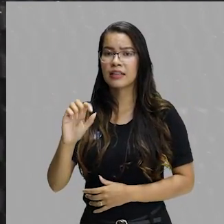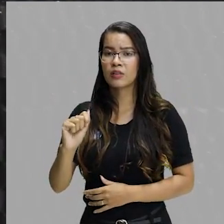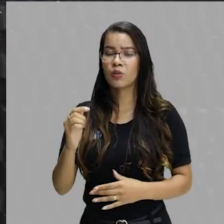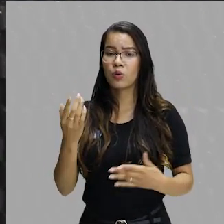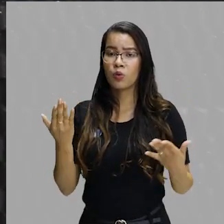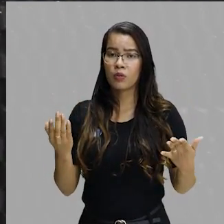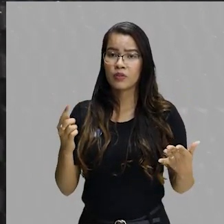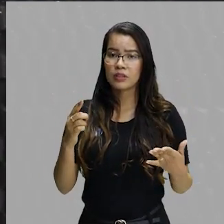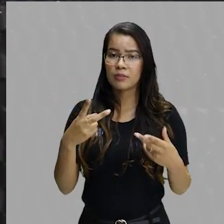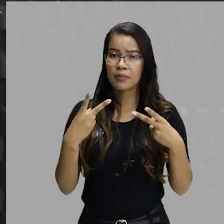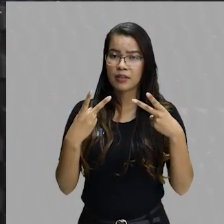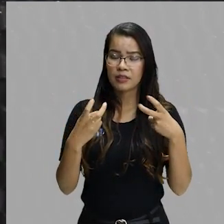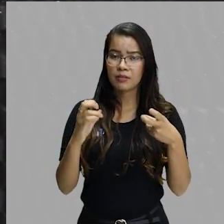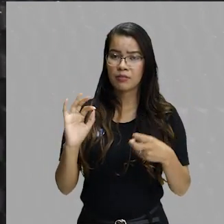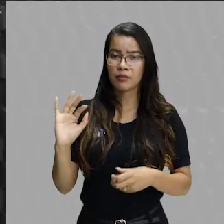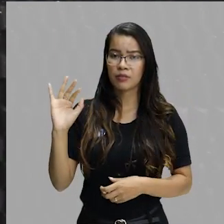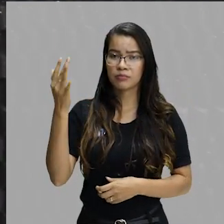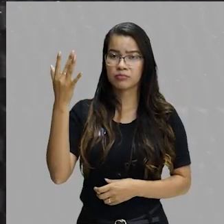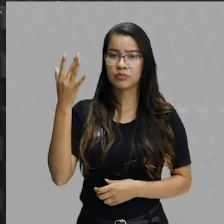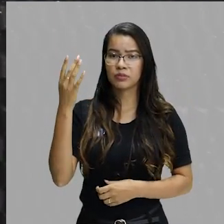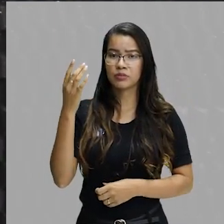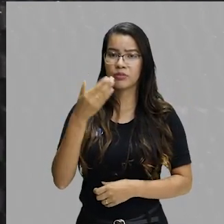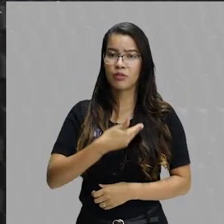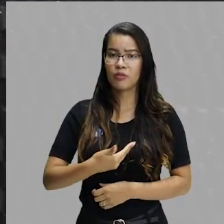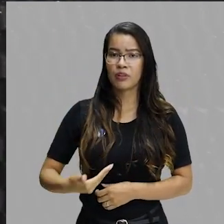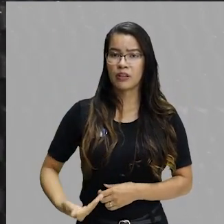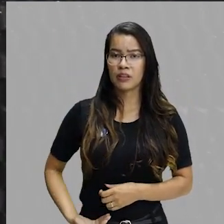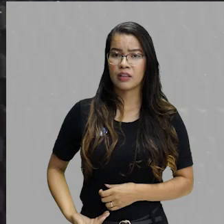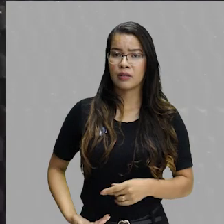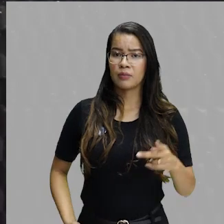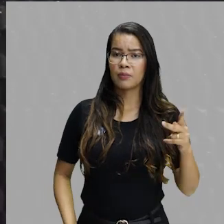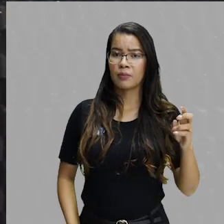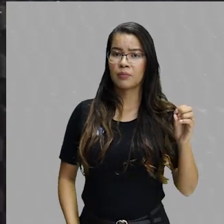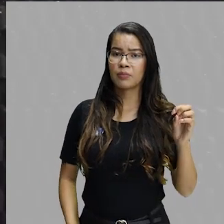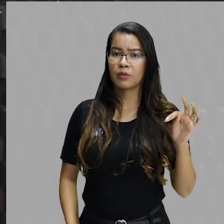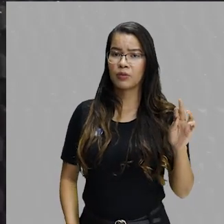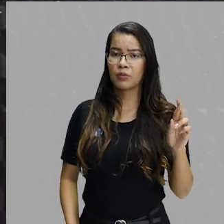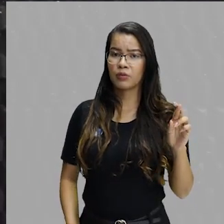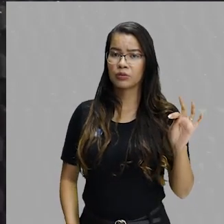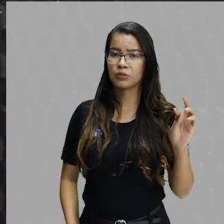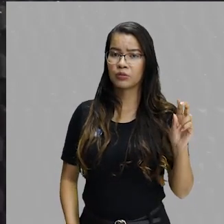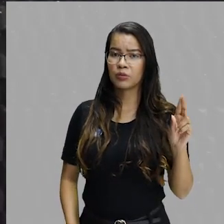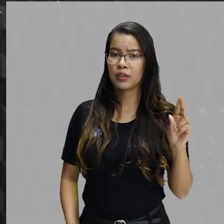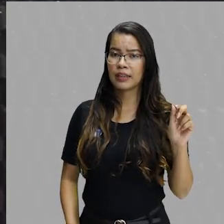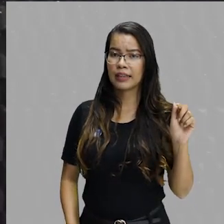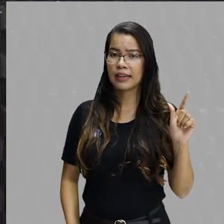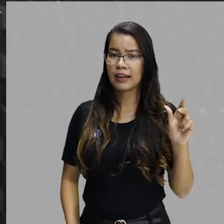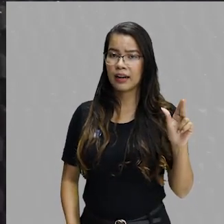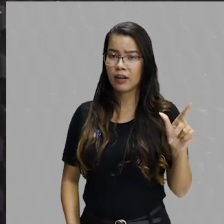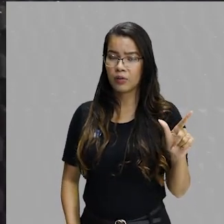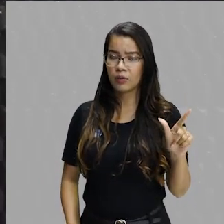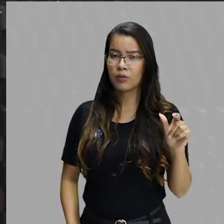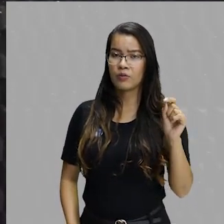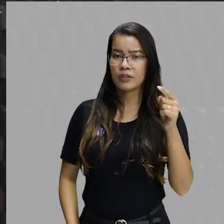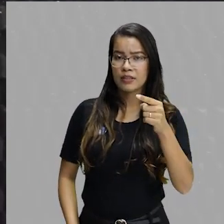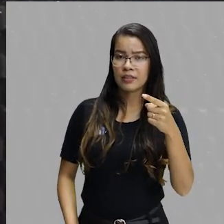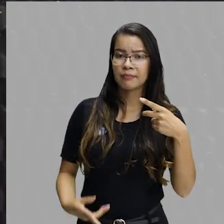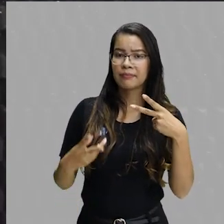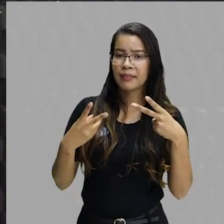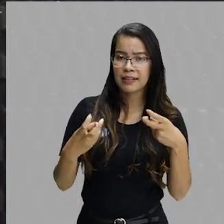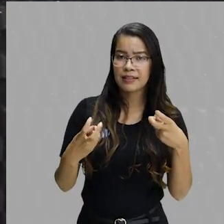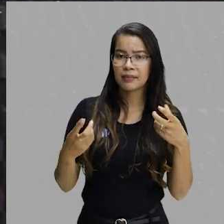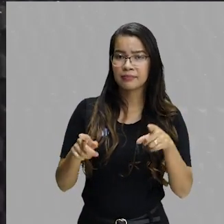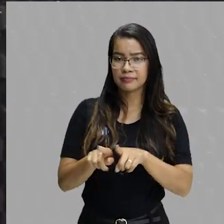do governo em Portugal de Salazar, o salazarismo que vai perdurar inclusive